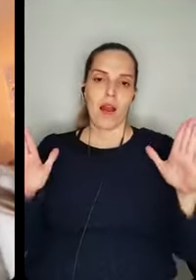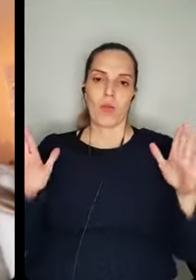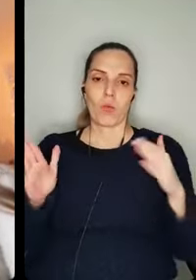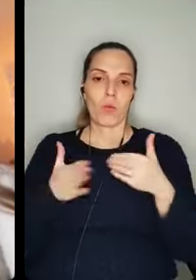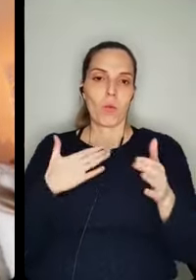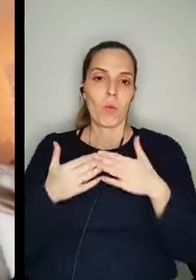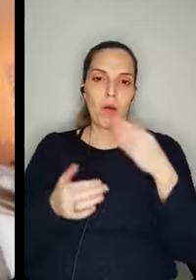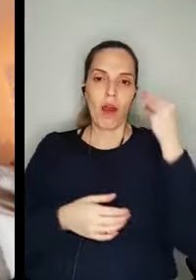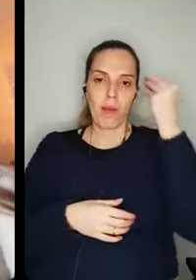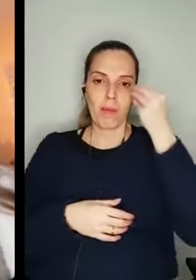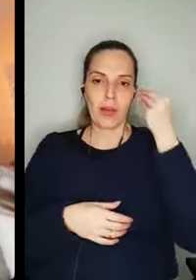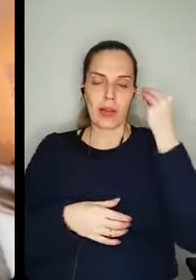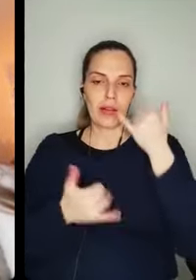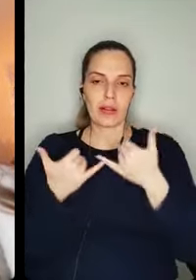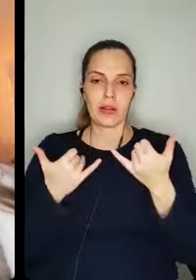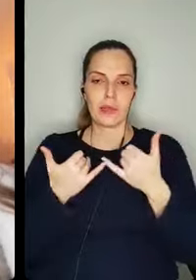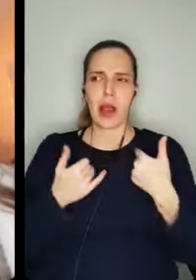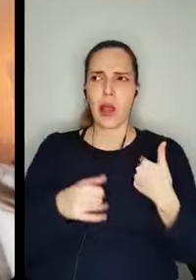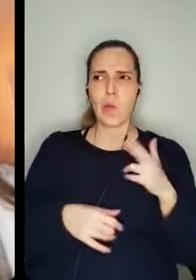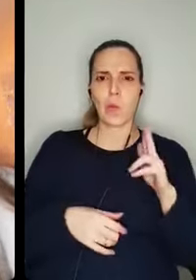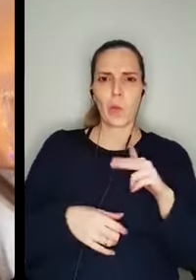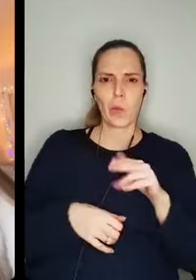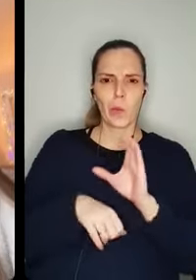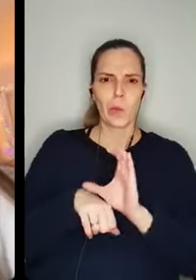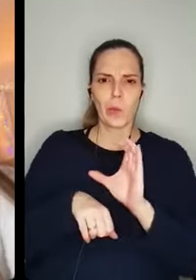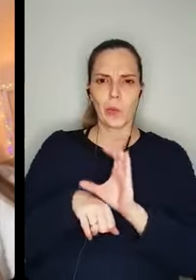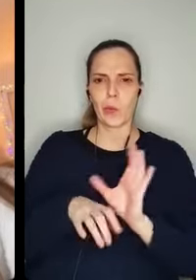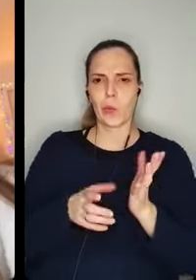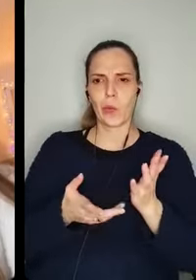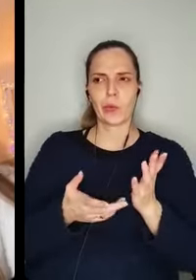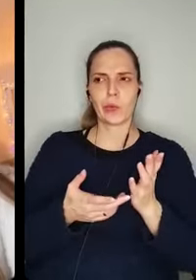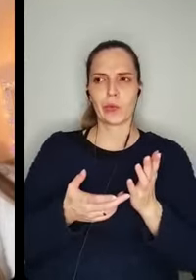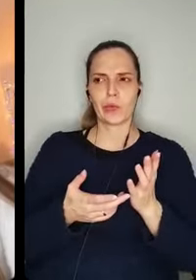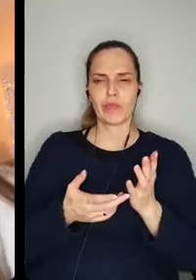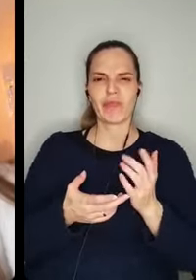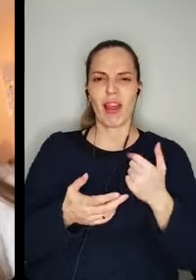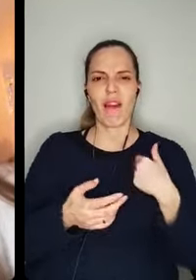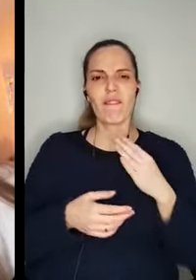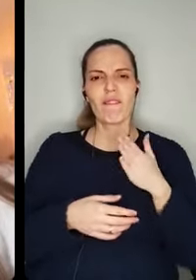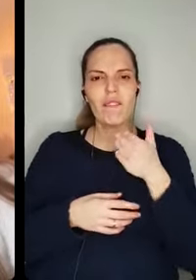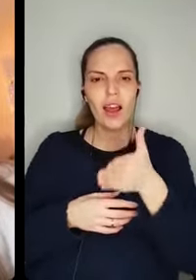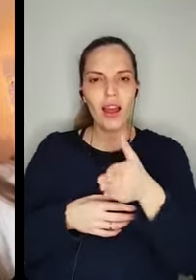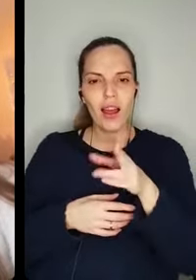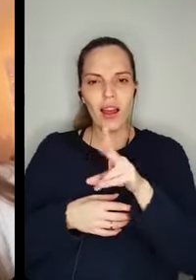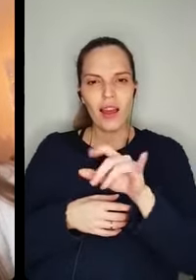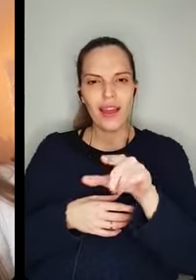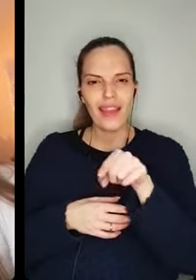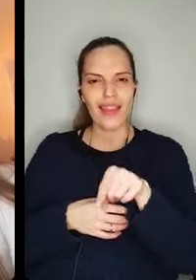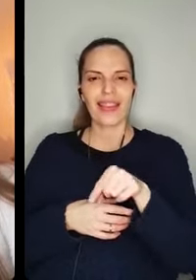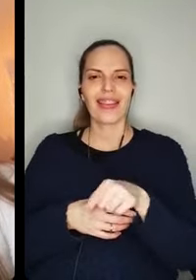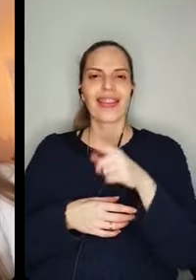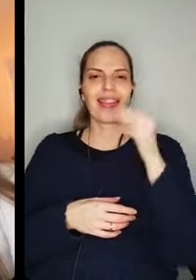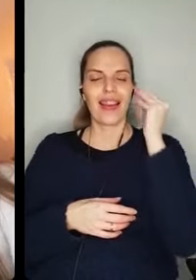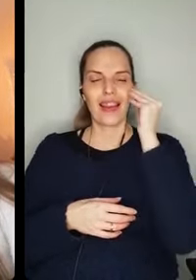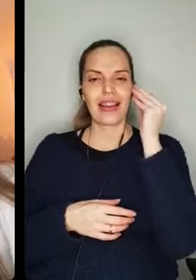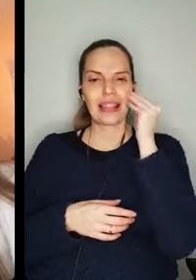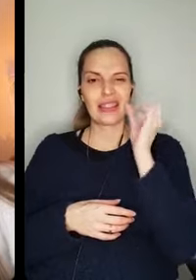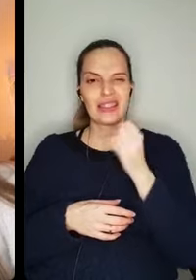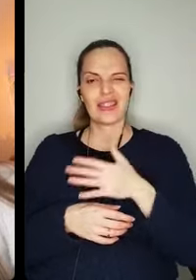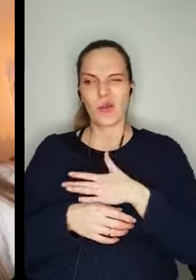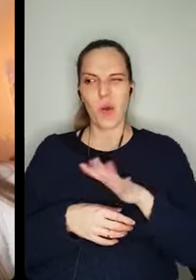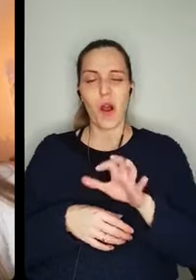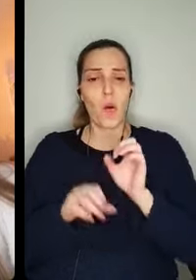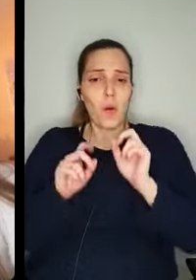nunca fiz um curso de tal tipo, vai lá, faz, vê se tu gosta, se tu não gostar, tu pode sair, não